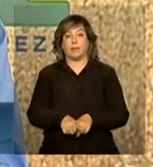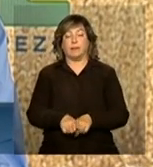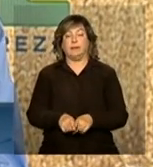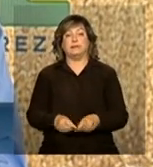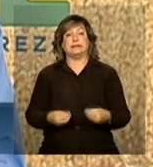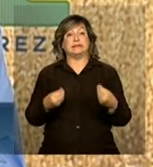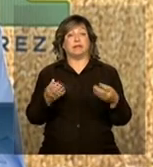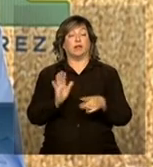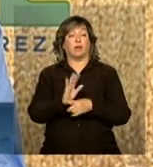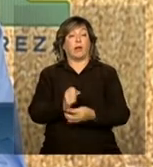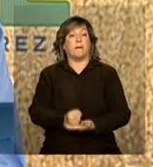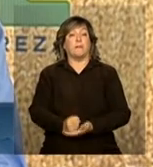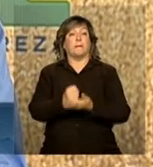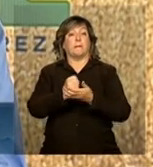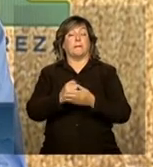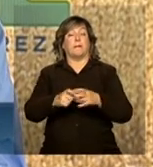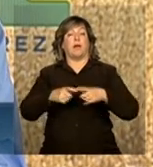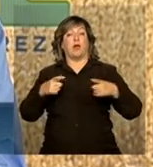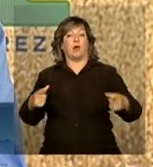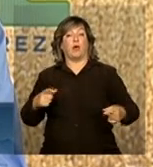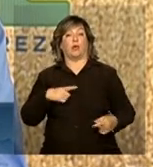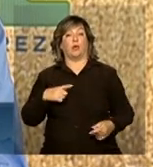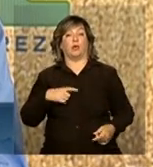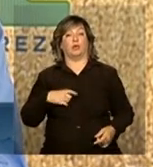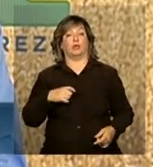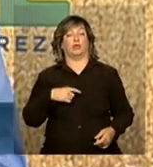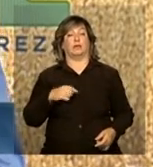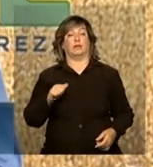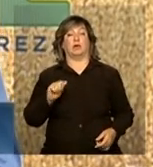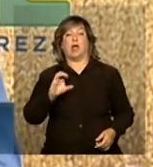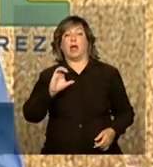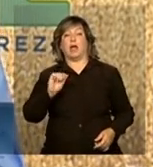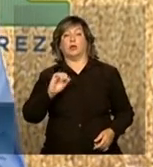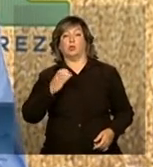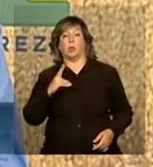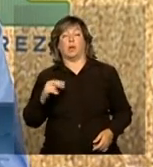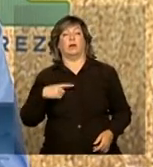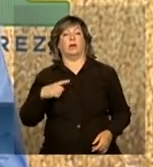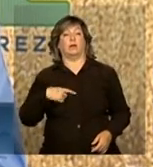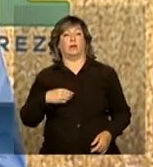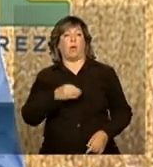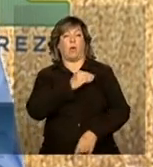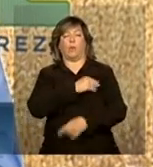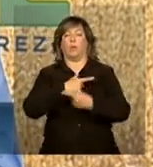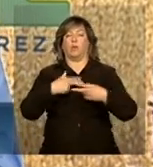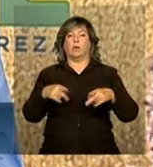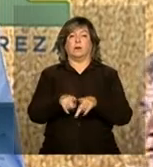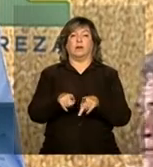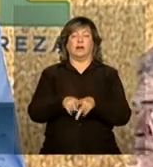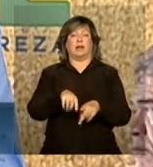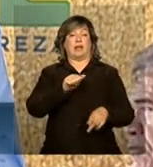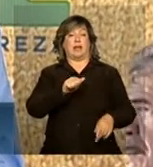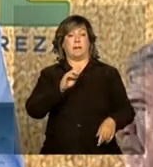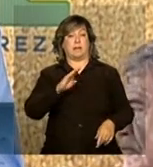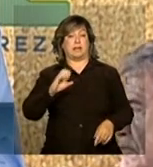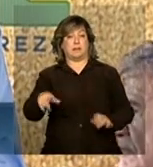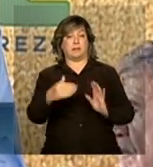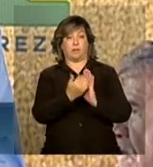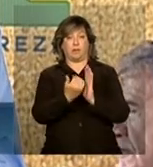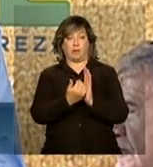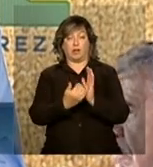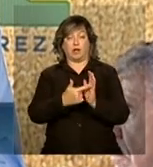maior ao setor sucro-coleiro, ao médio produtor e ao programa ABC, que em 2013